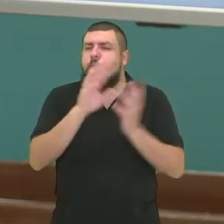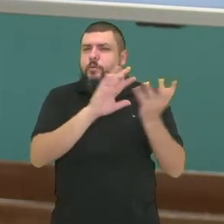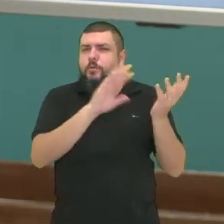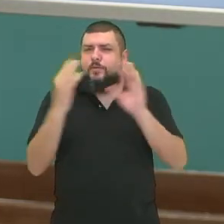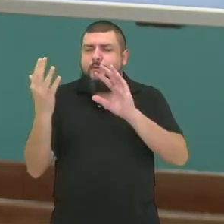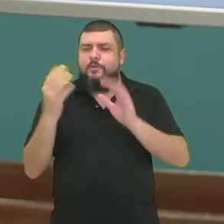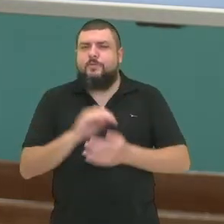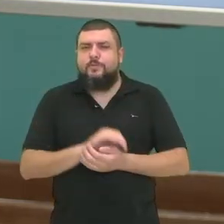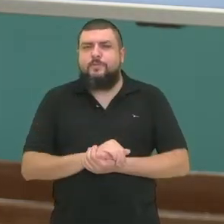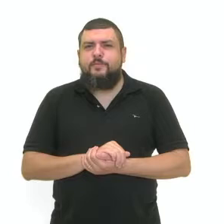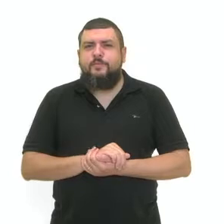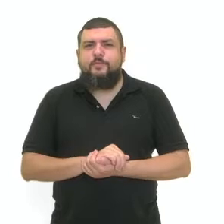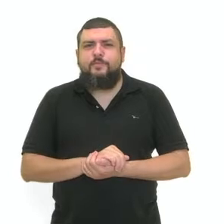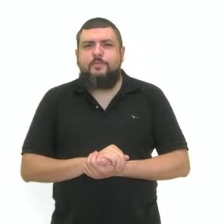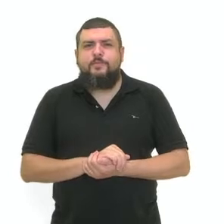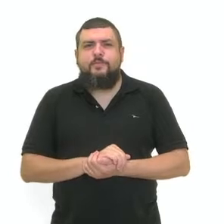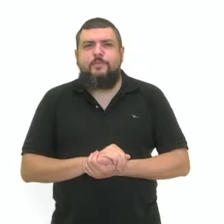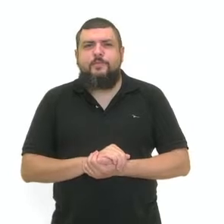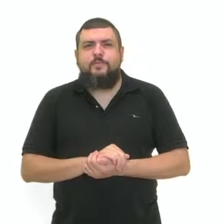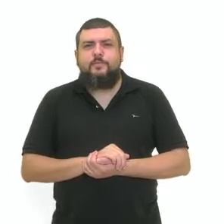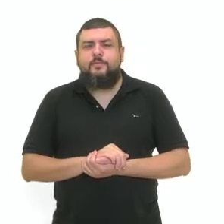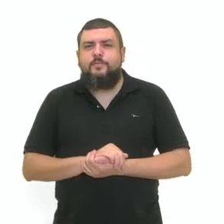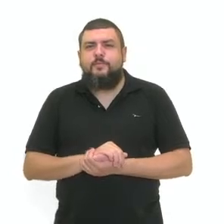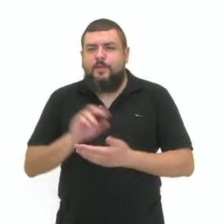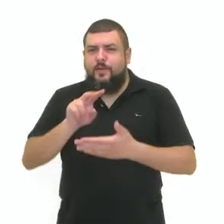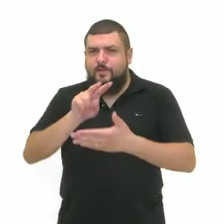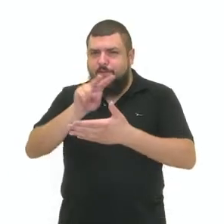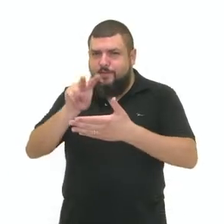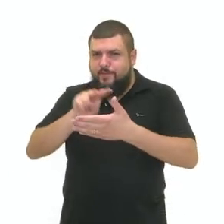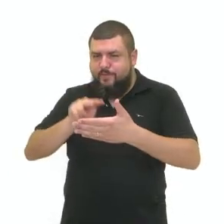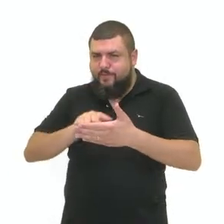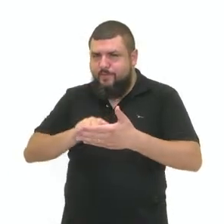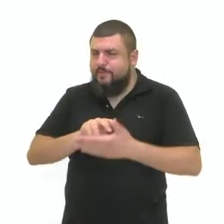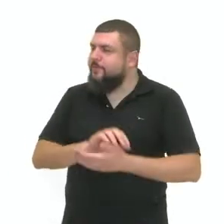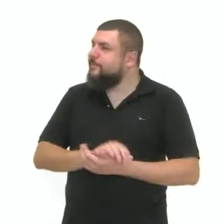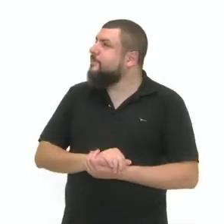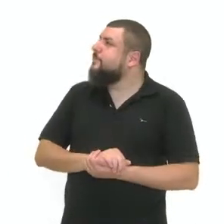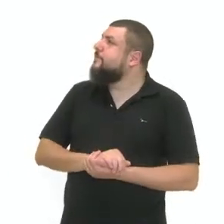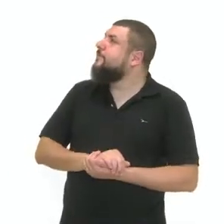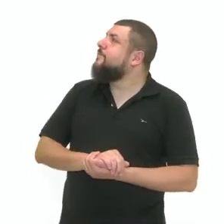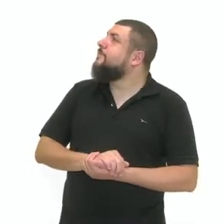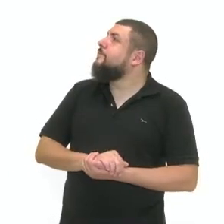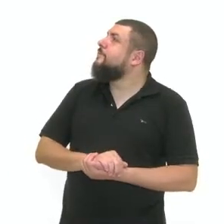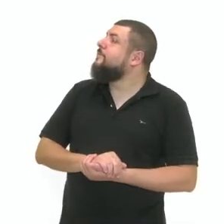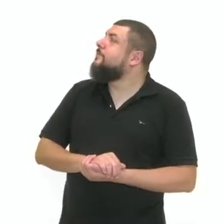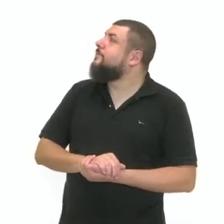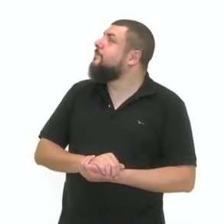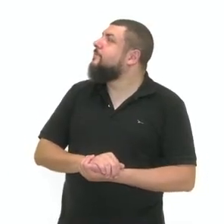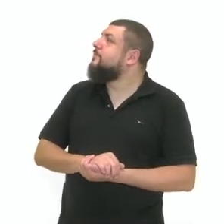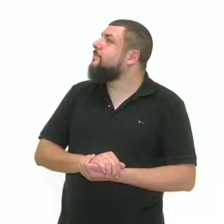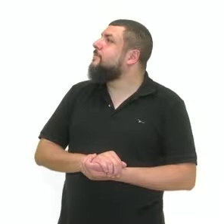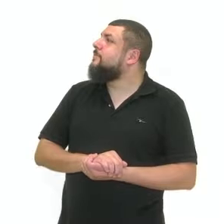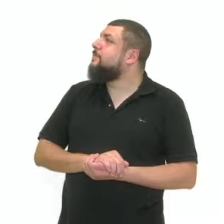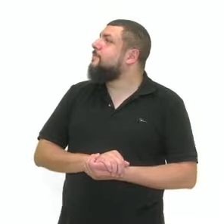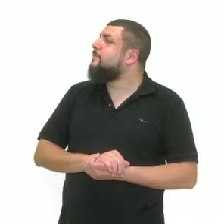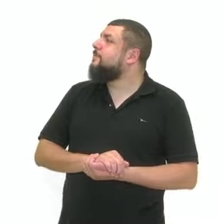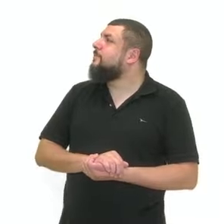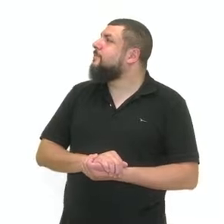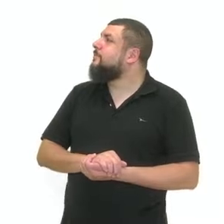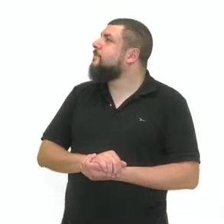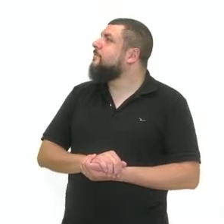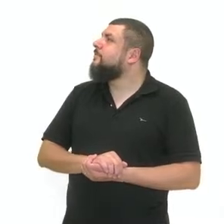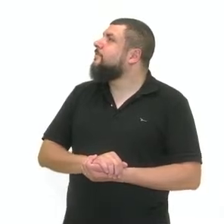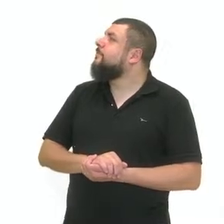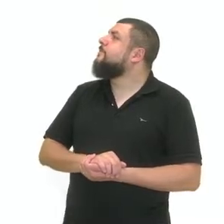funciona. É importante então saber que as formações vegetais se desenvolvem de acordo com o tipo de clima, relevo,